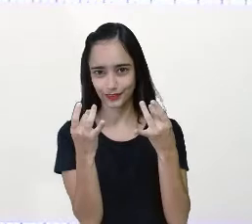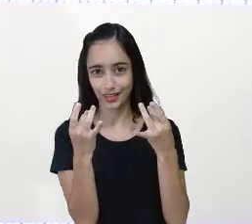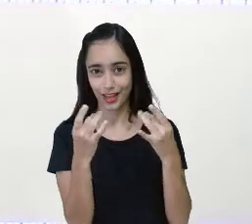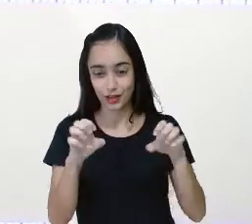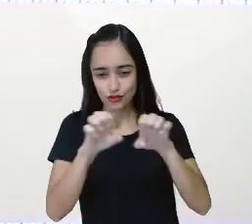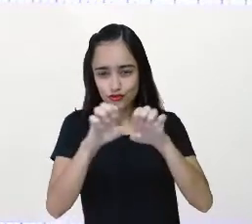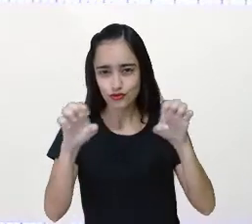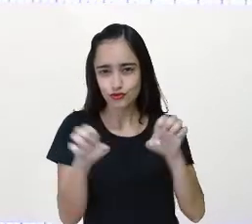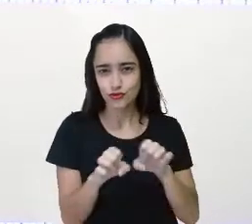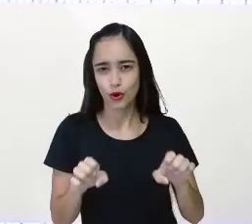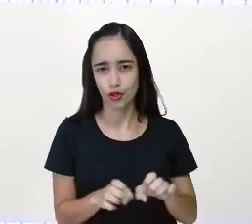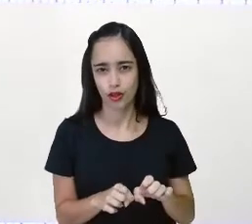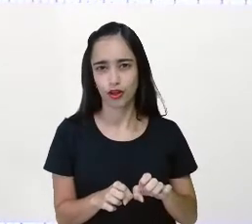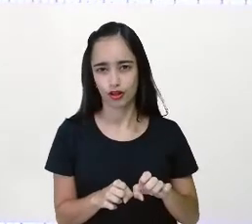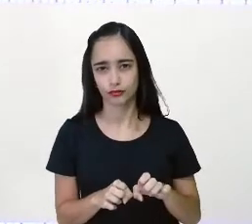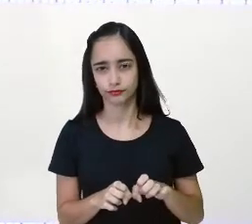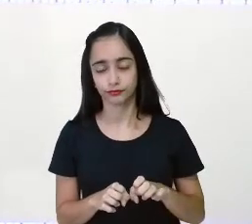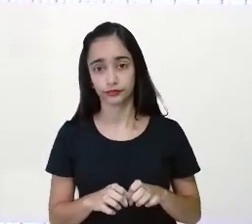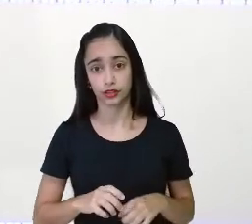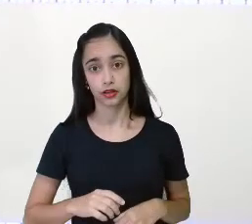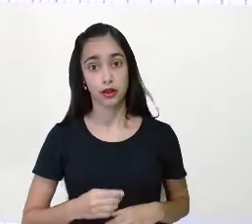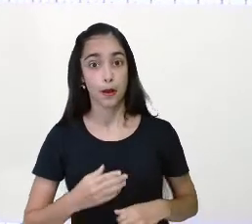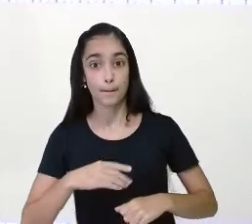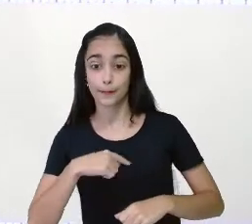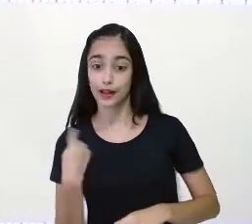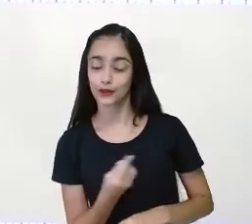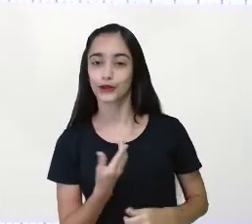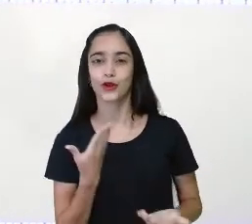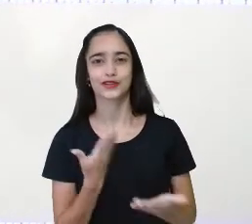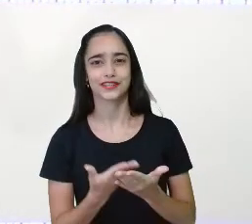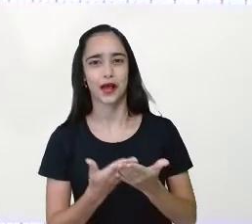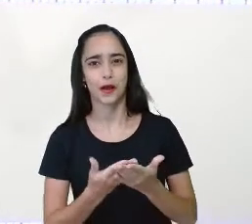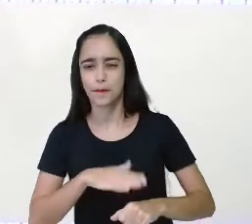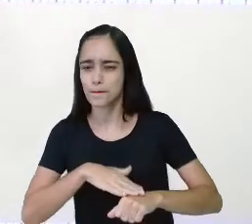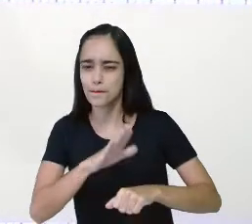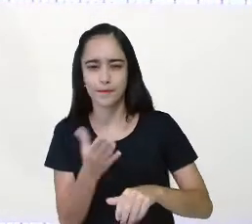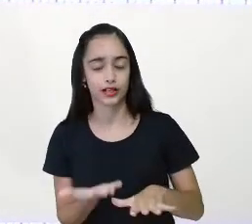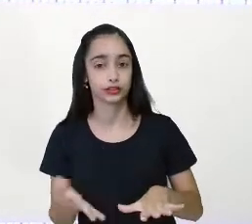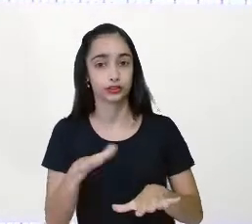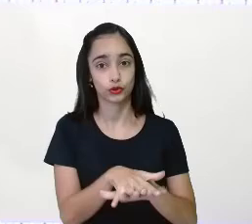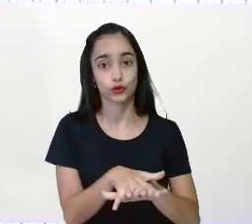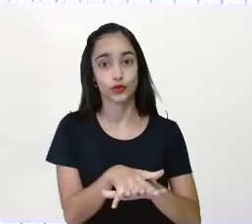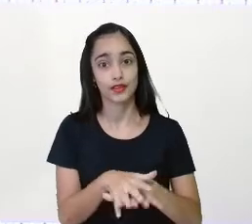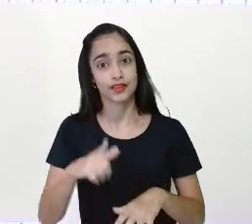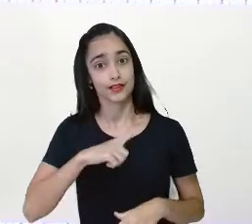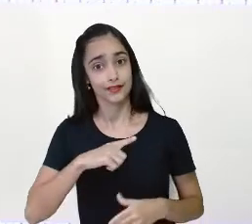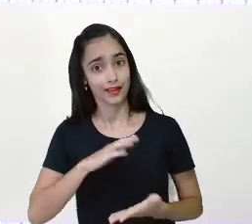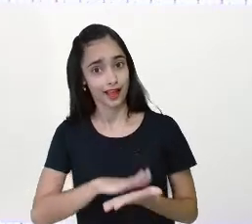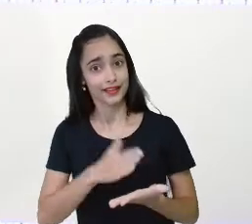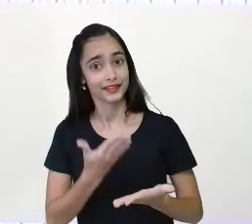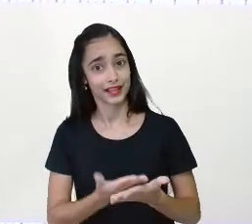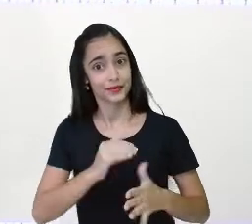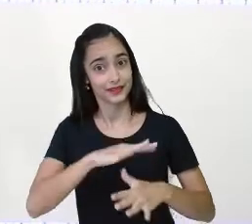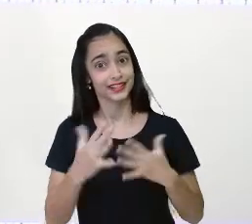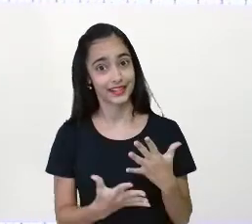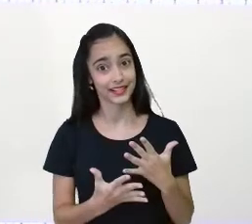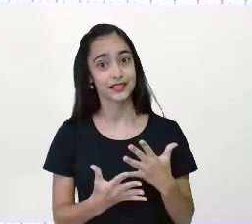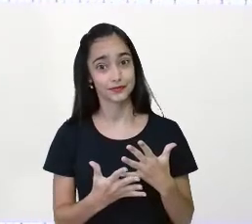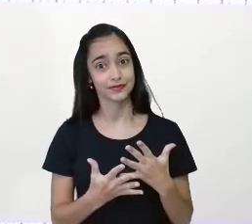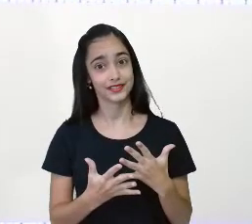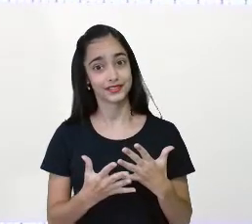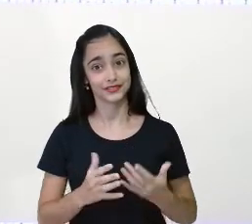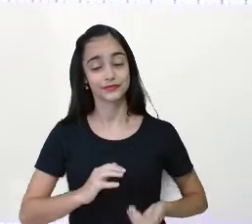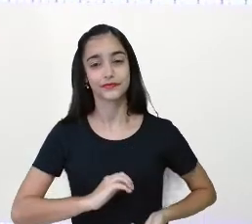de um poema. Para tornar essa aula mais inclusiva, eu tenho destilado aqui a intérprete de Libras, que é a